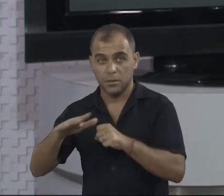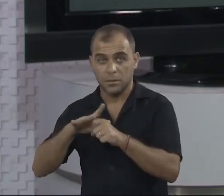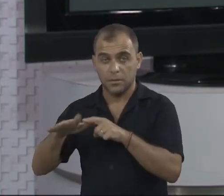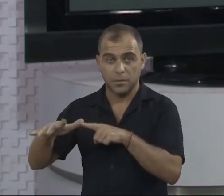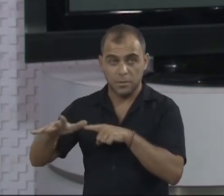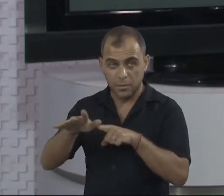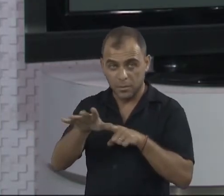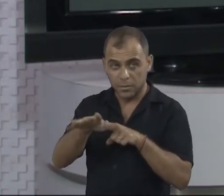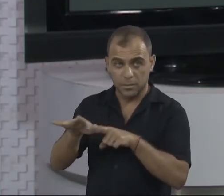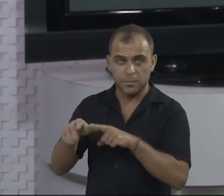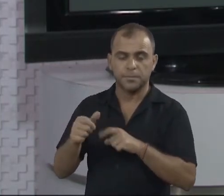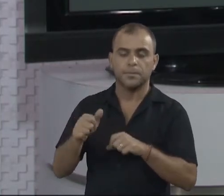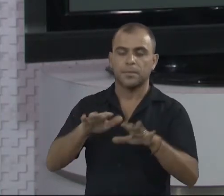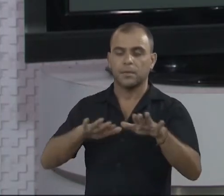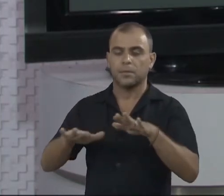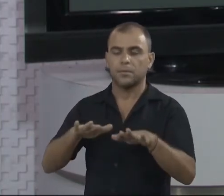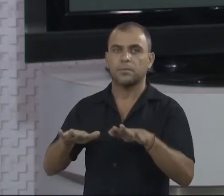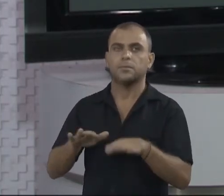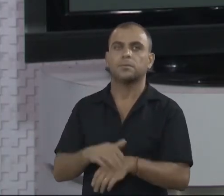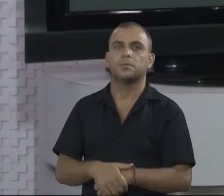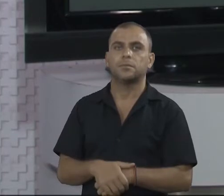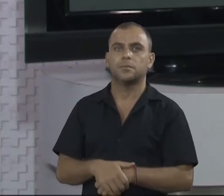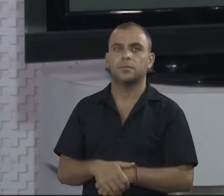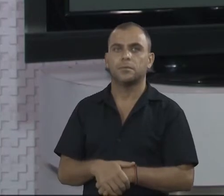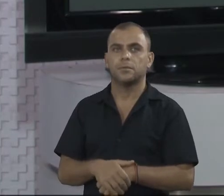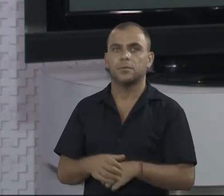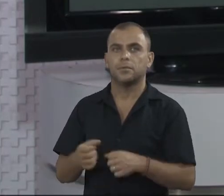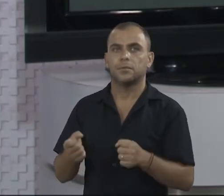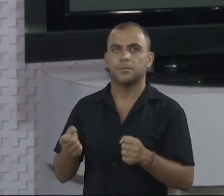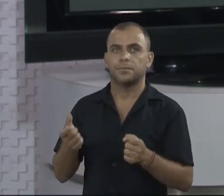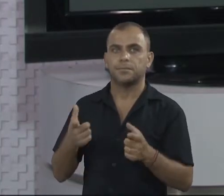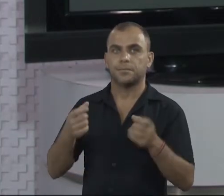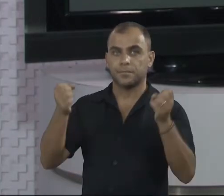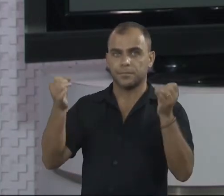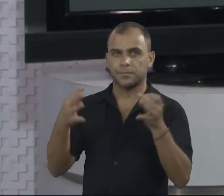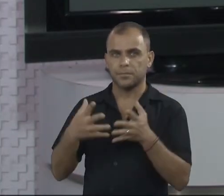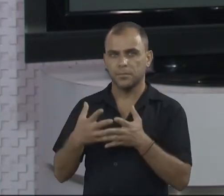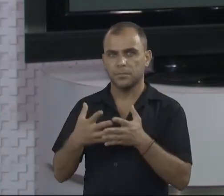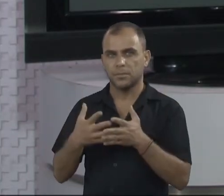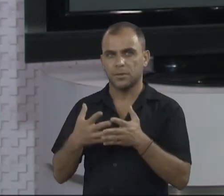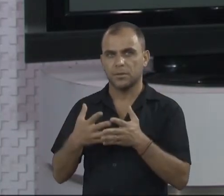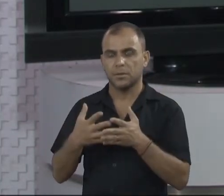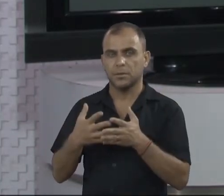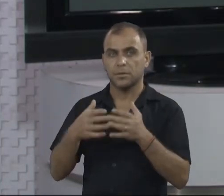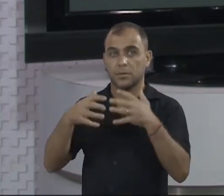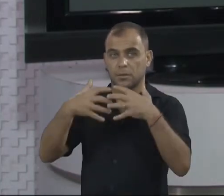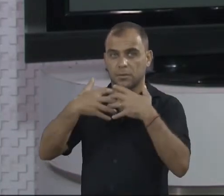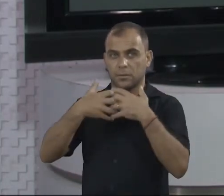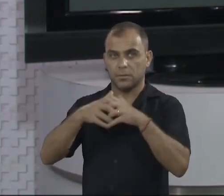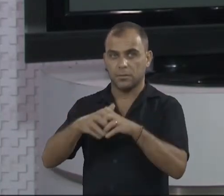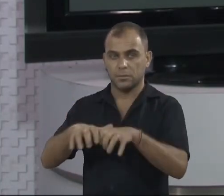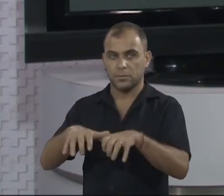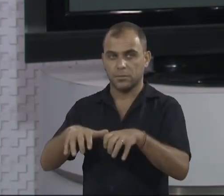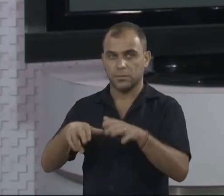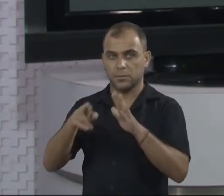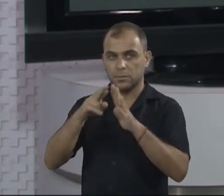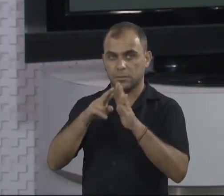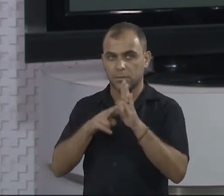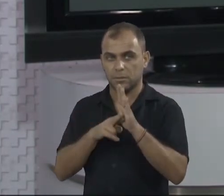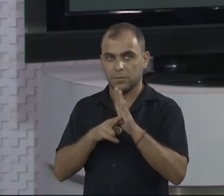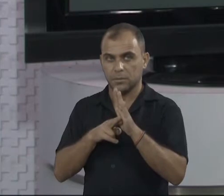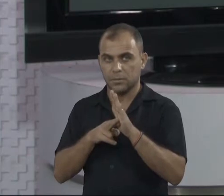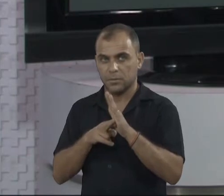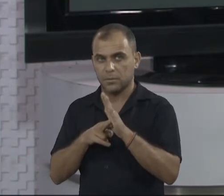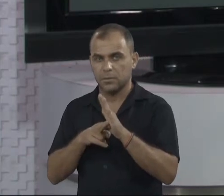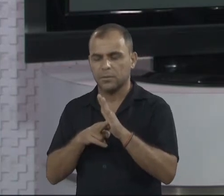para fazer o movimento, tá? E, pessoal, como eu estava falando, então, o sistema nervoso, ele funciona, assim, de